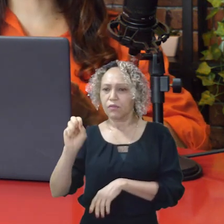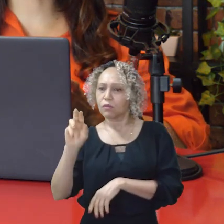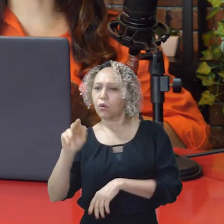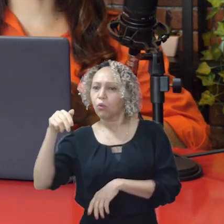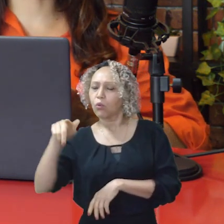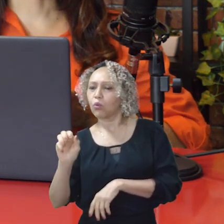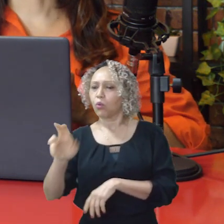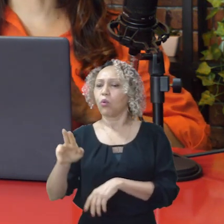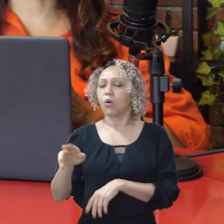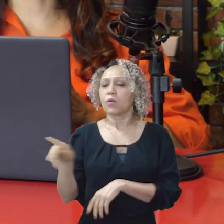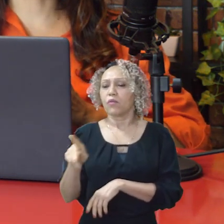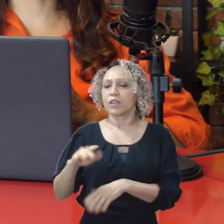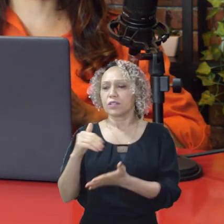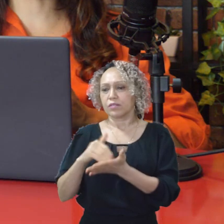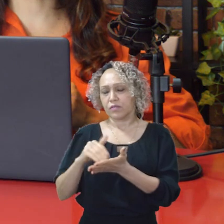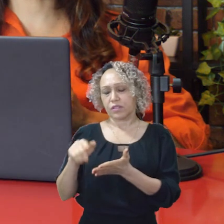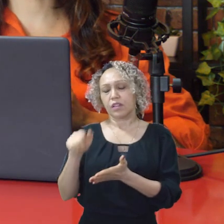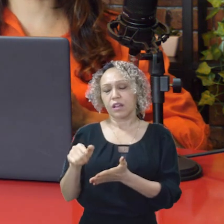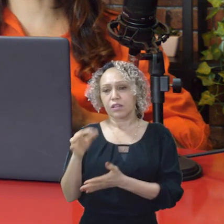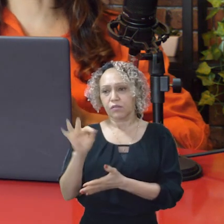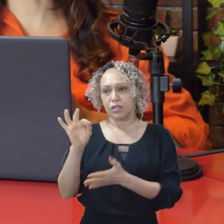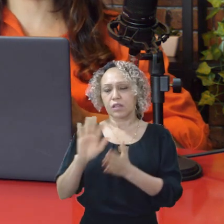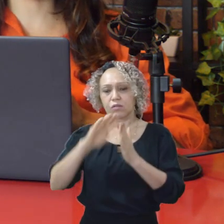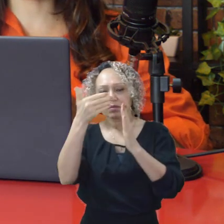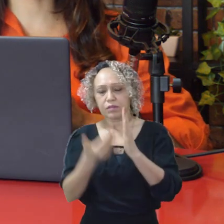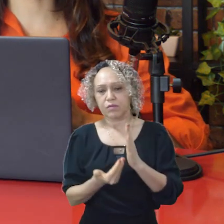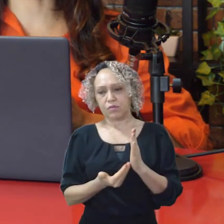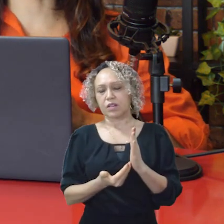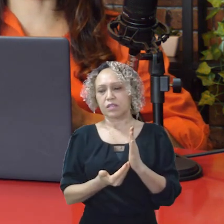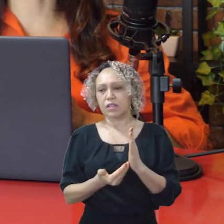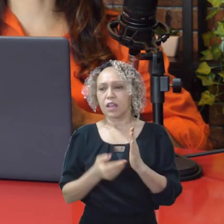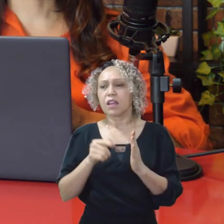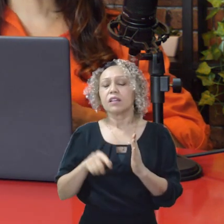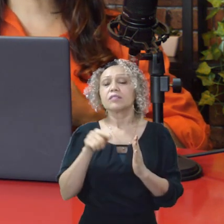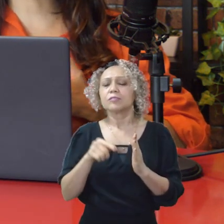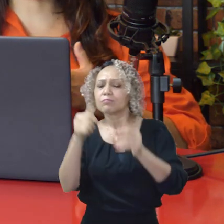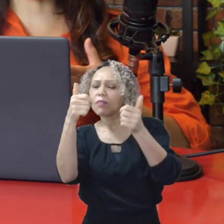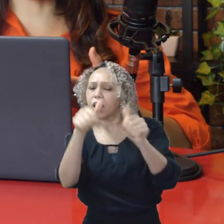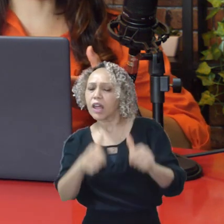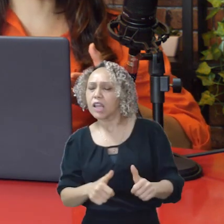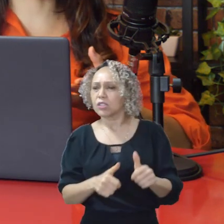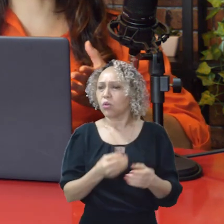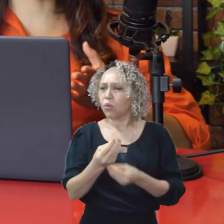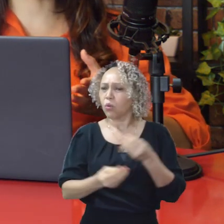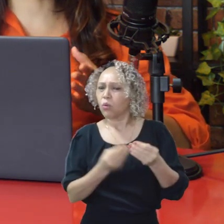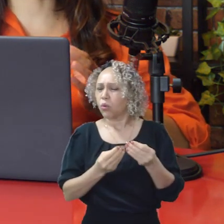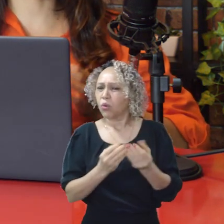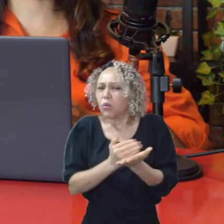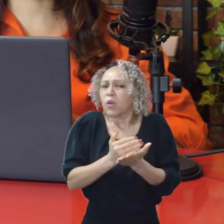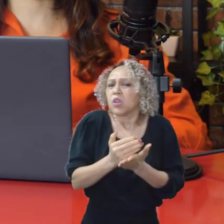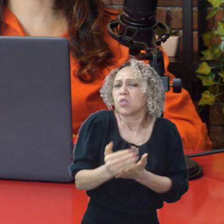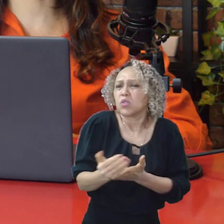professor, escritor e chefe da divisão internacional da Fundação Cultural Palmares, que fez uma análise sobre as origens